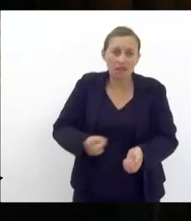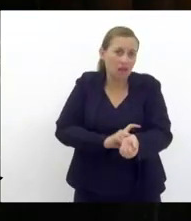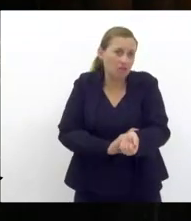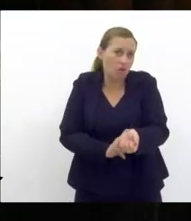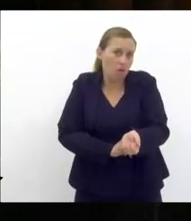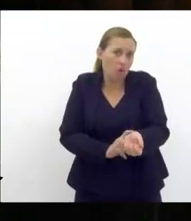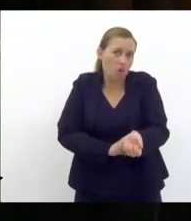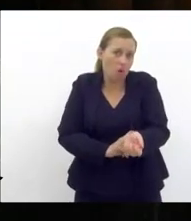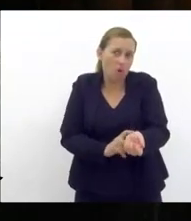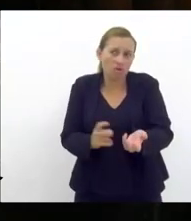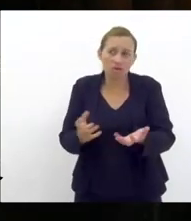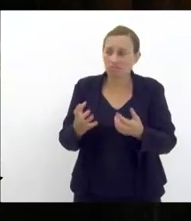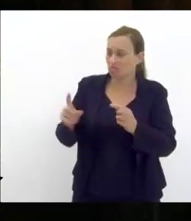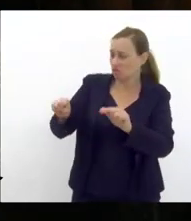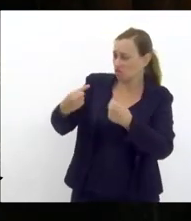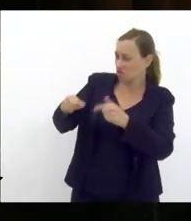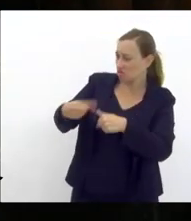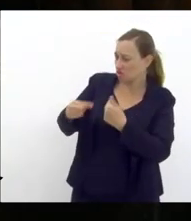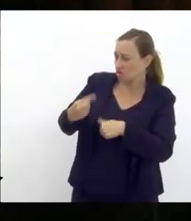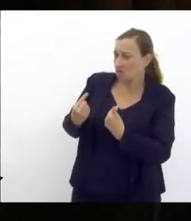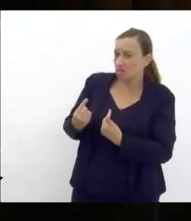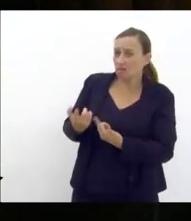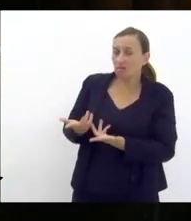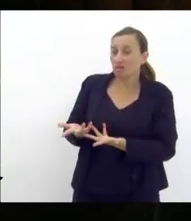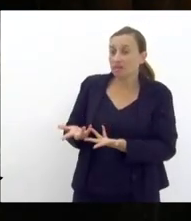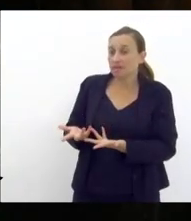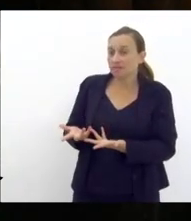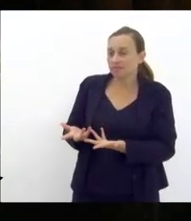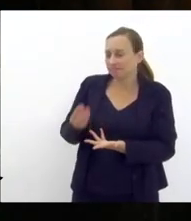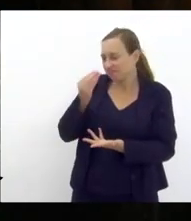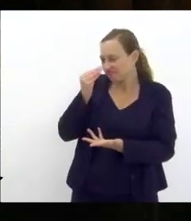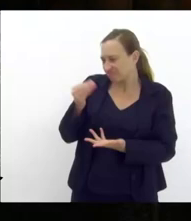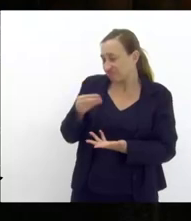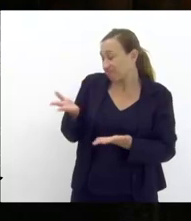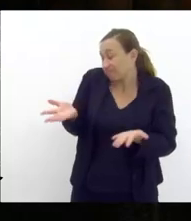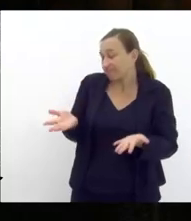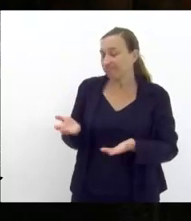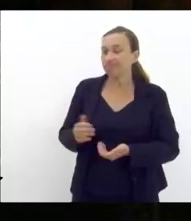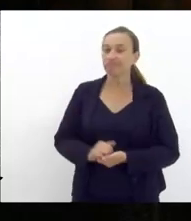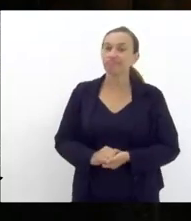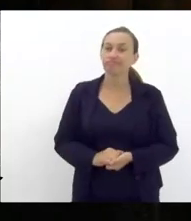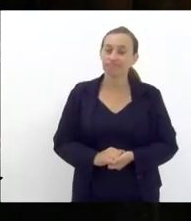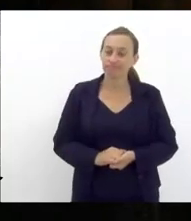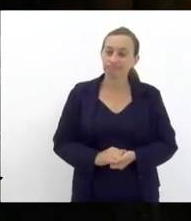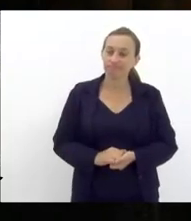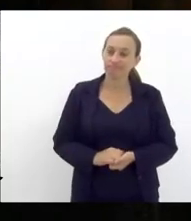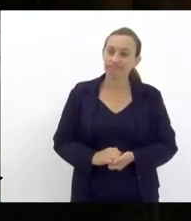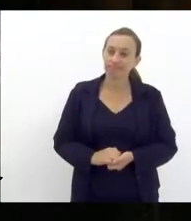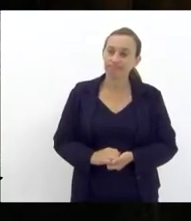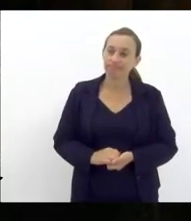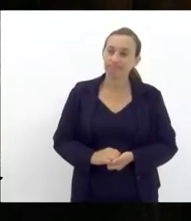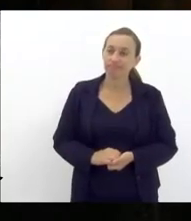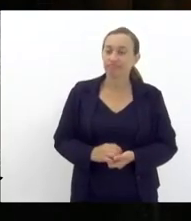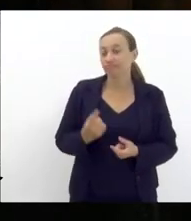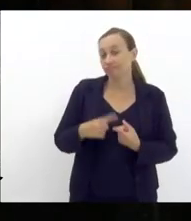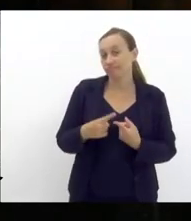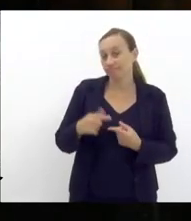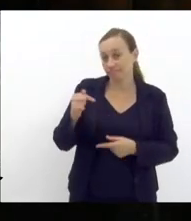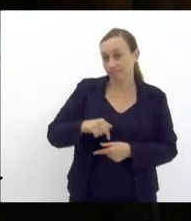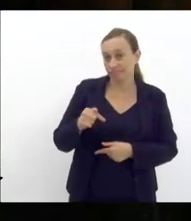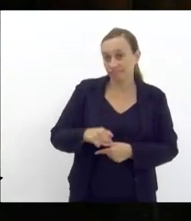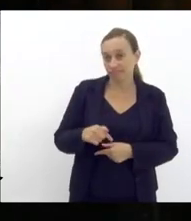tentando nos tentando nos ridicularizar nos des legitimar porque aqui